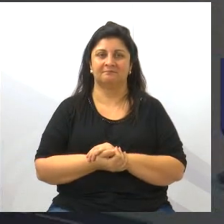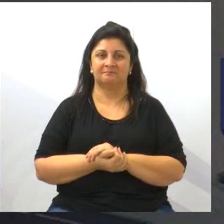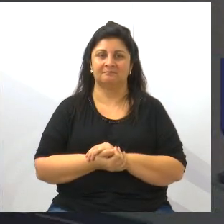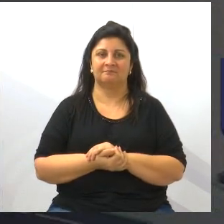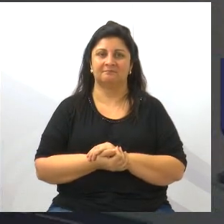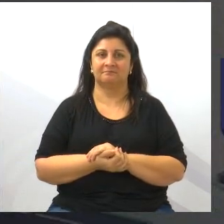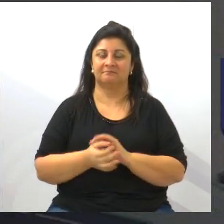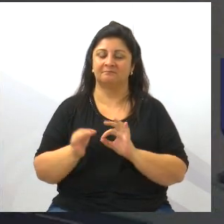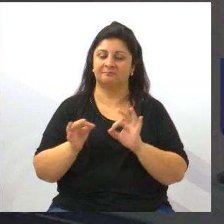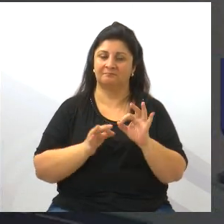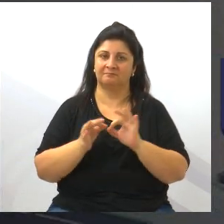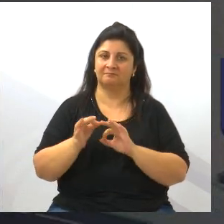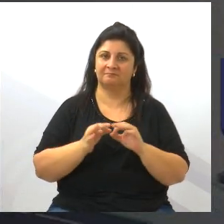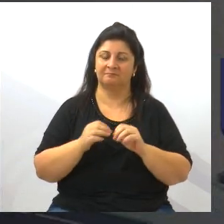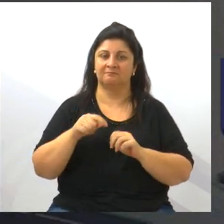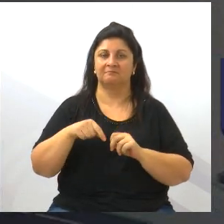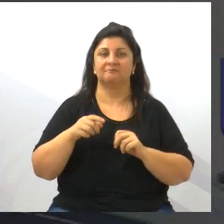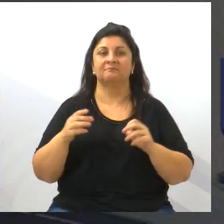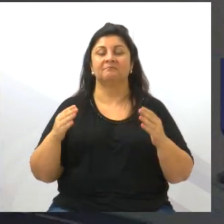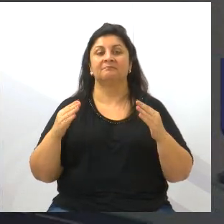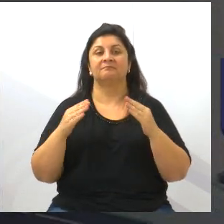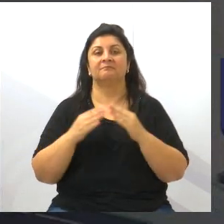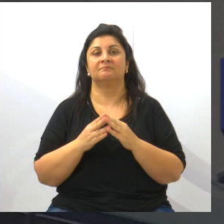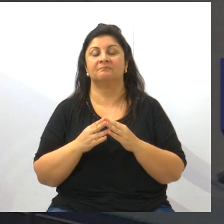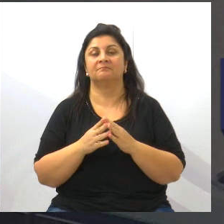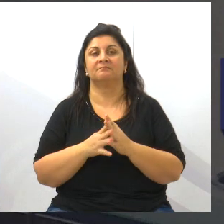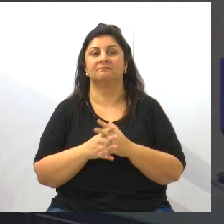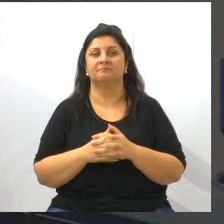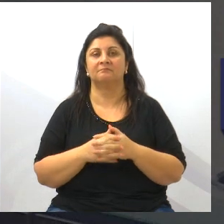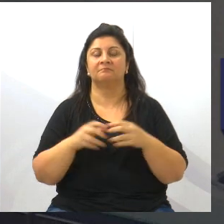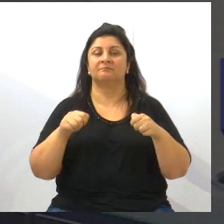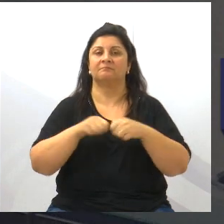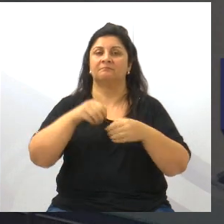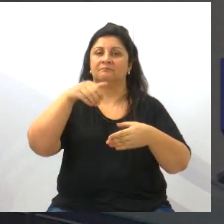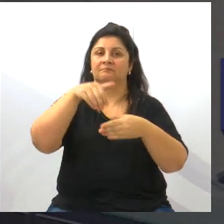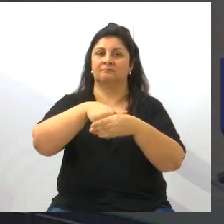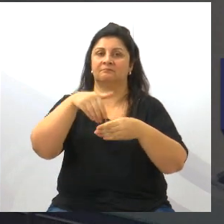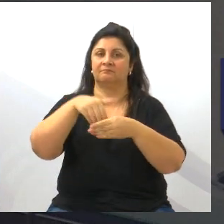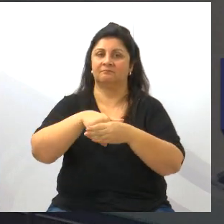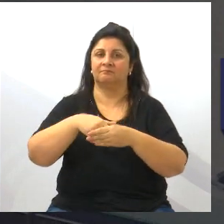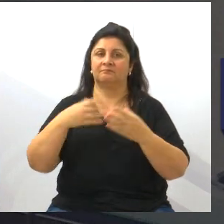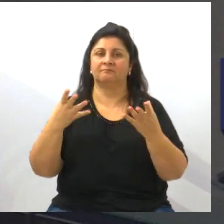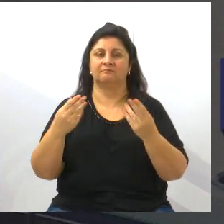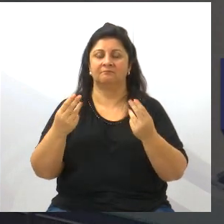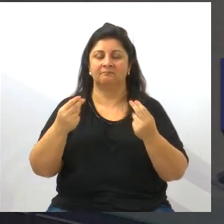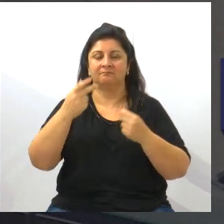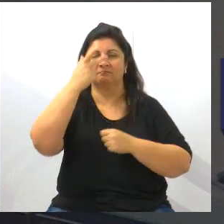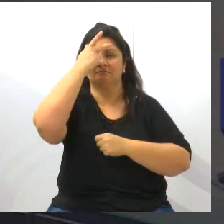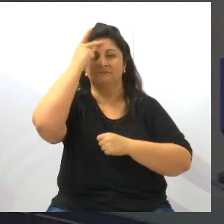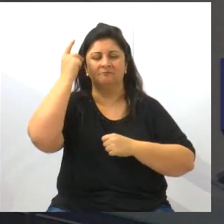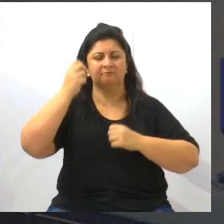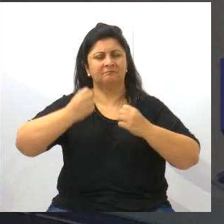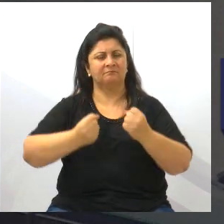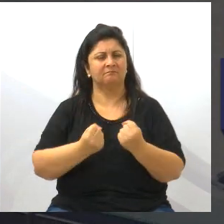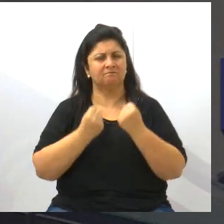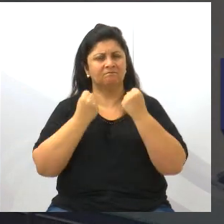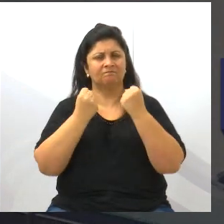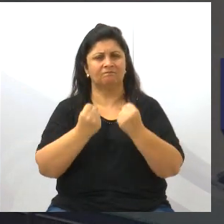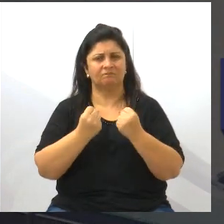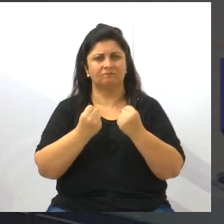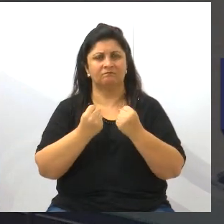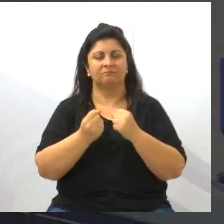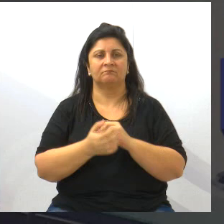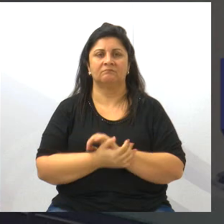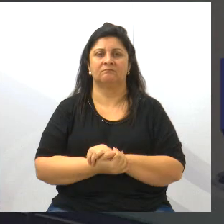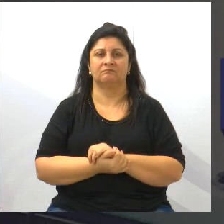para essa casa a gente fazer essa eleição com bastante gente, com bastante força.